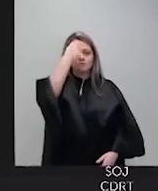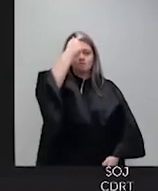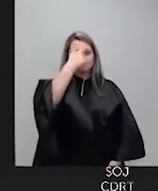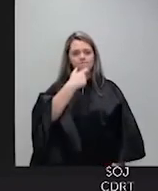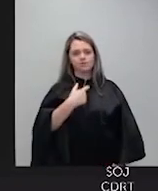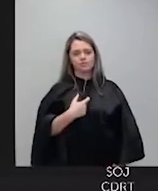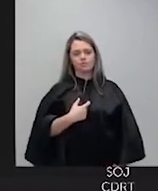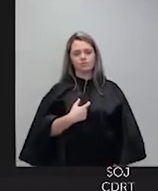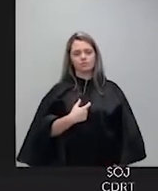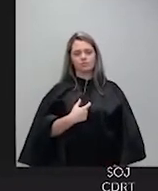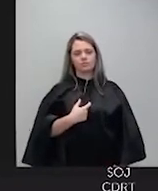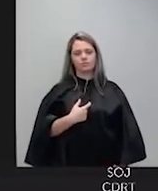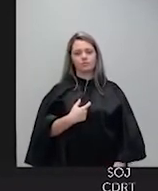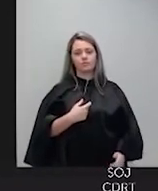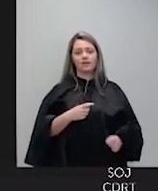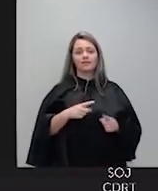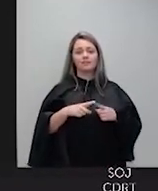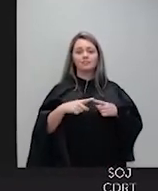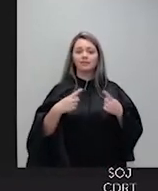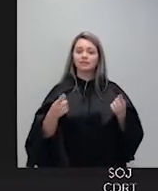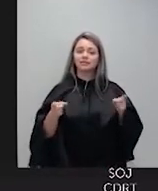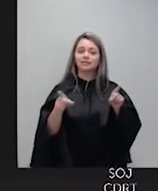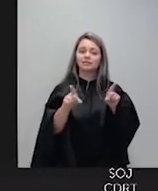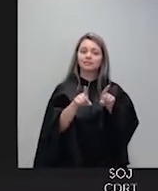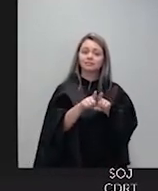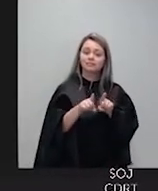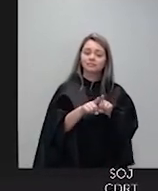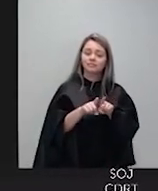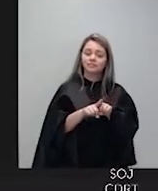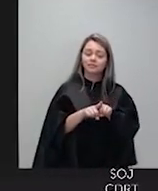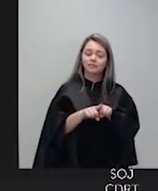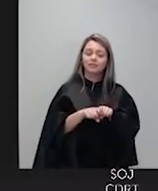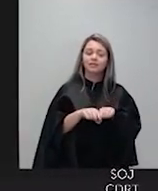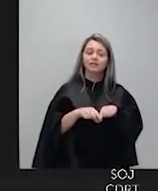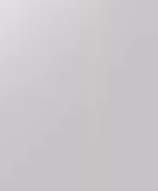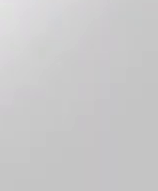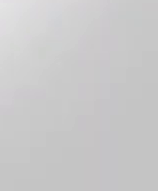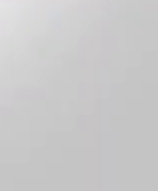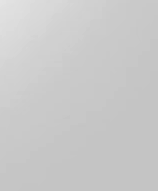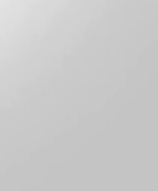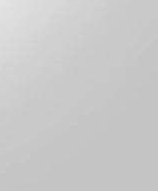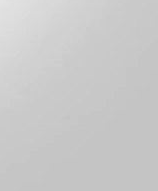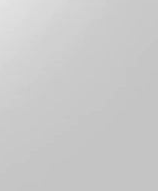ao transporte ferroviário, e manteve a indenização fixada por danos morais.